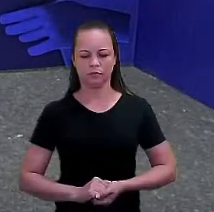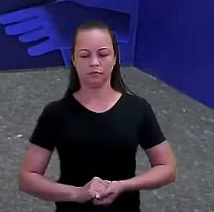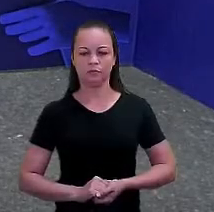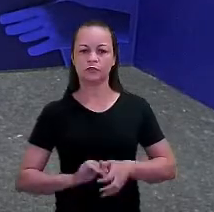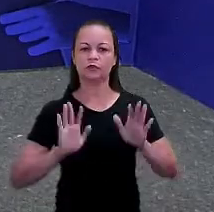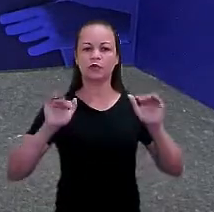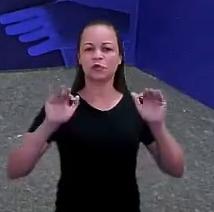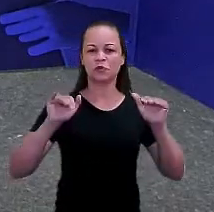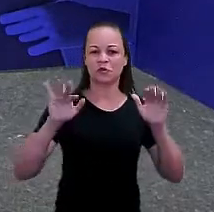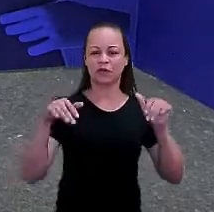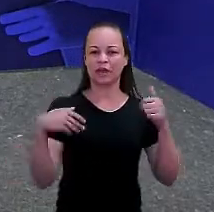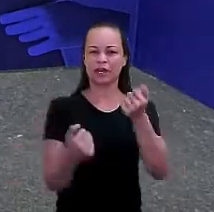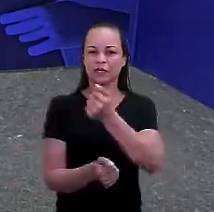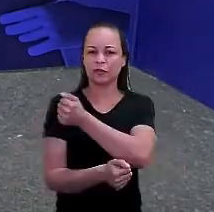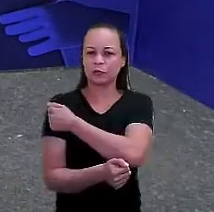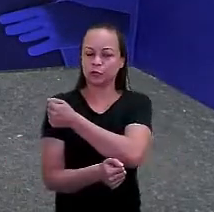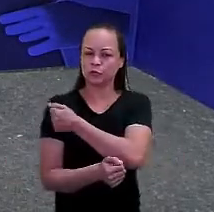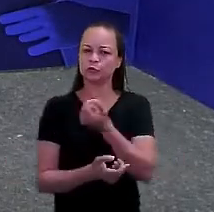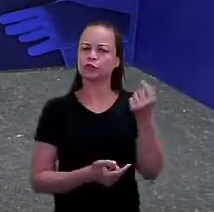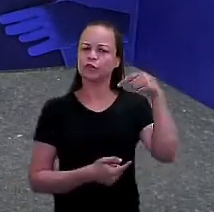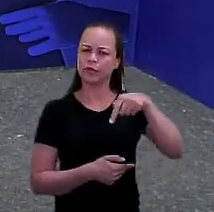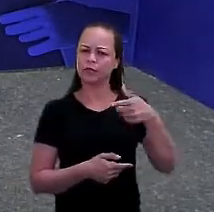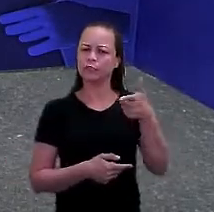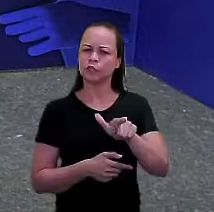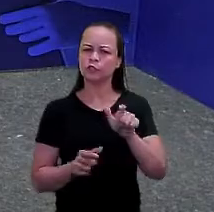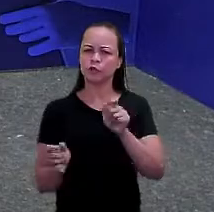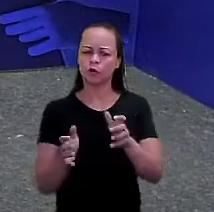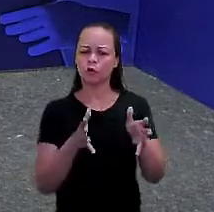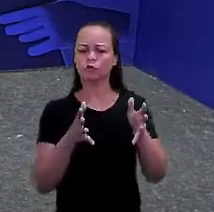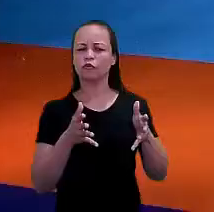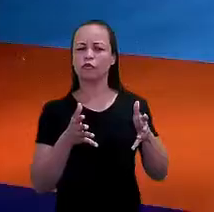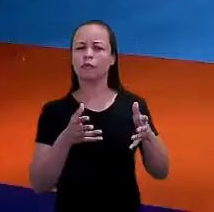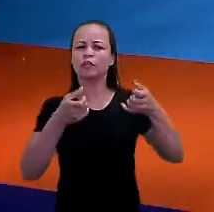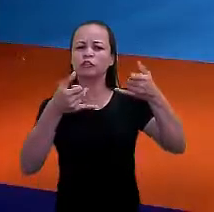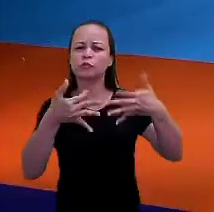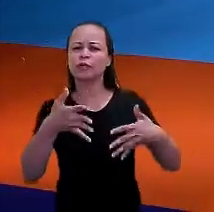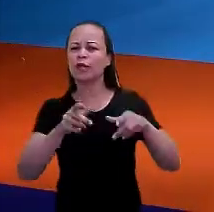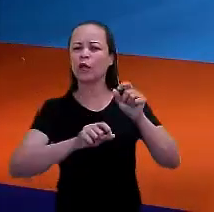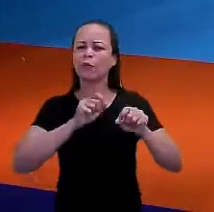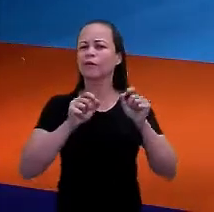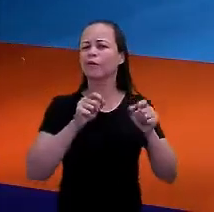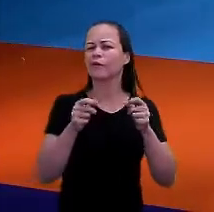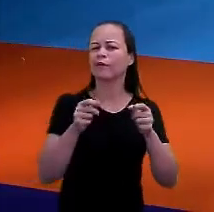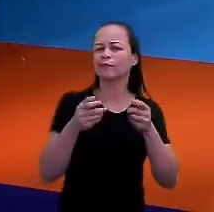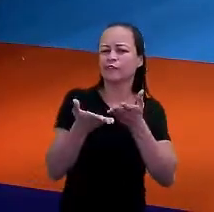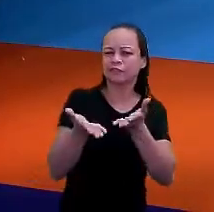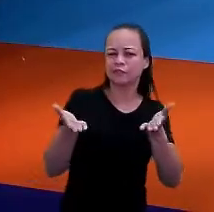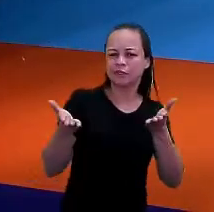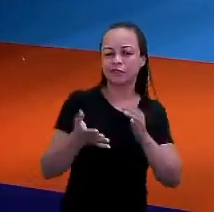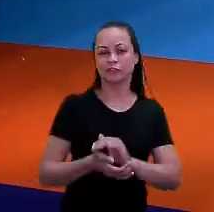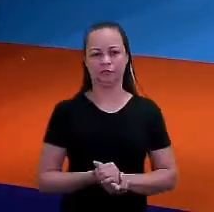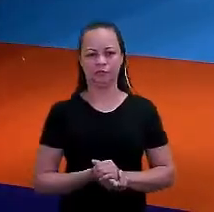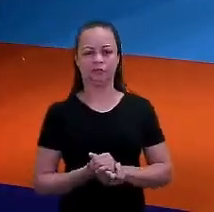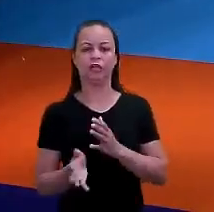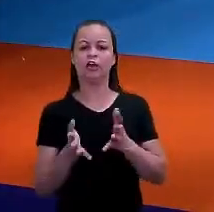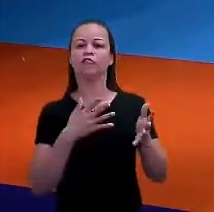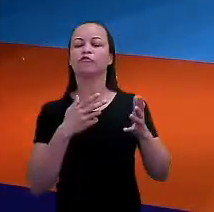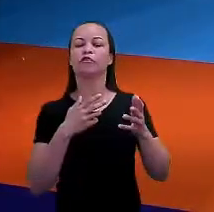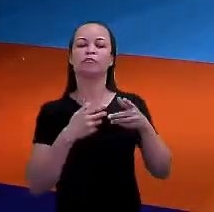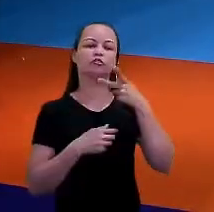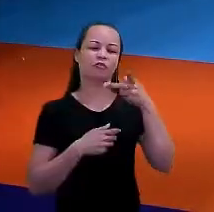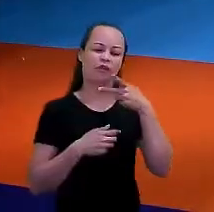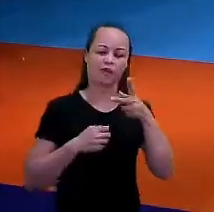Hello guys, Mr. Assis de novo para falar para vocês hoje de quê? Sabe de quê mesmo? A gente vai falar de verb to